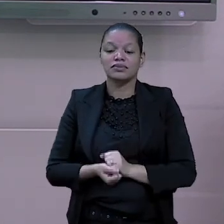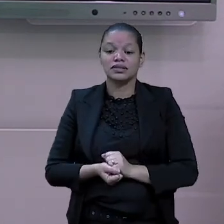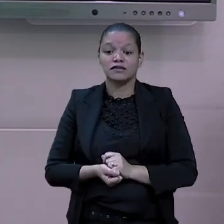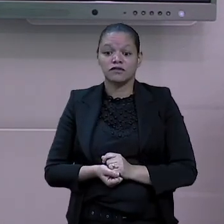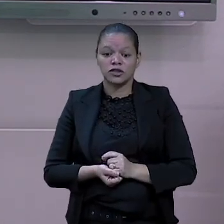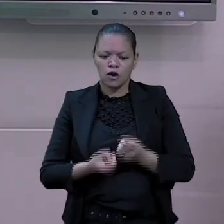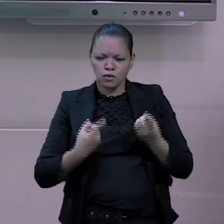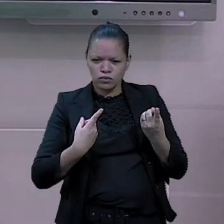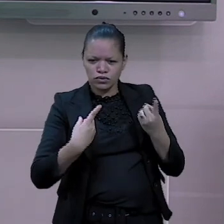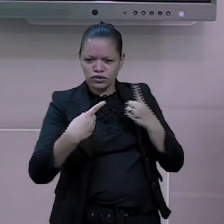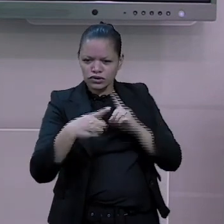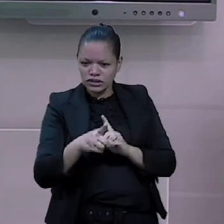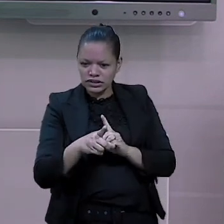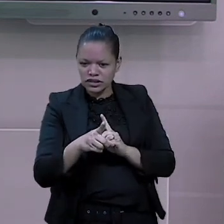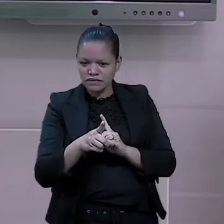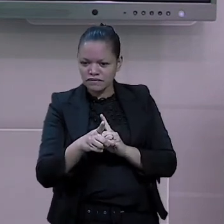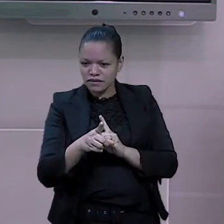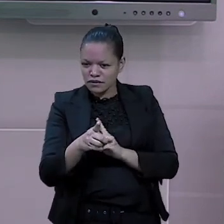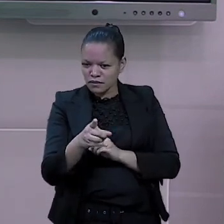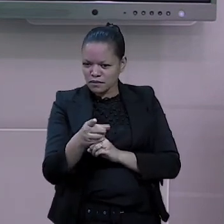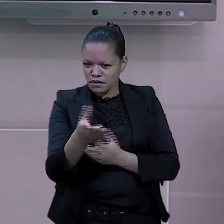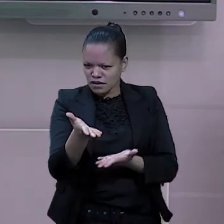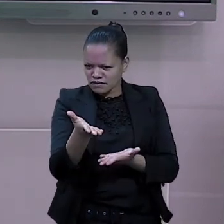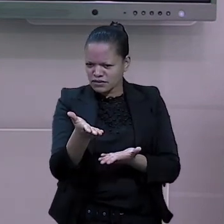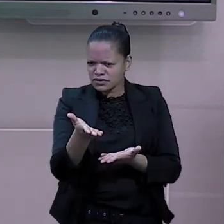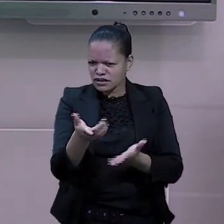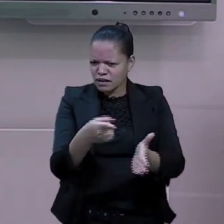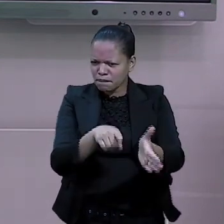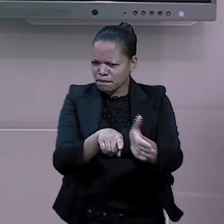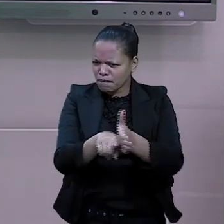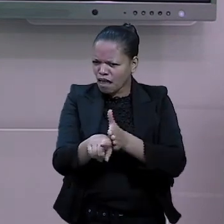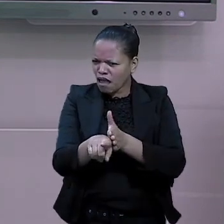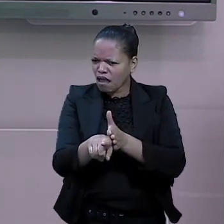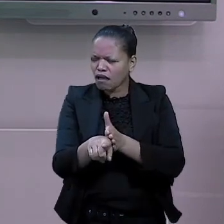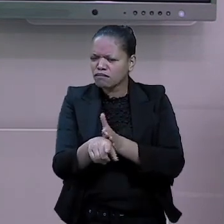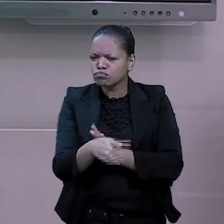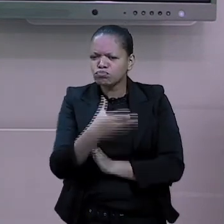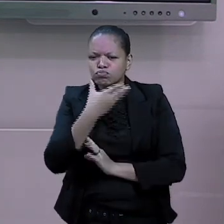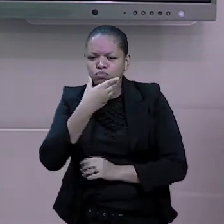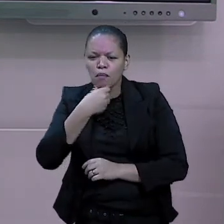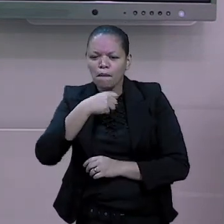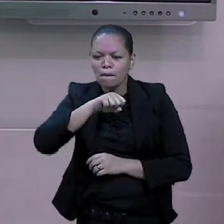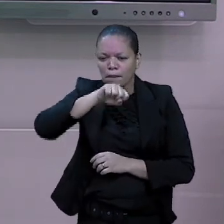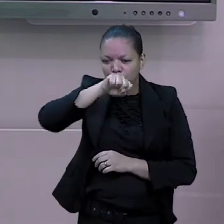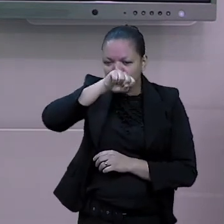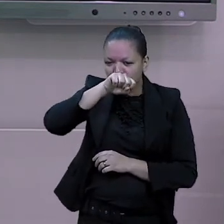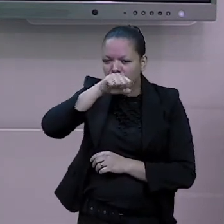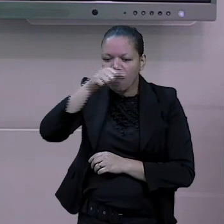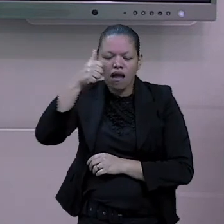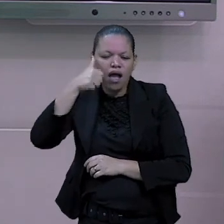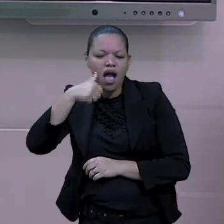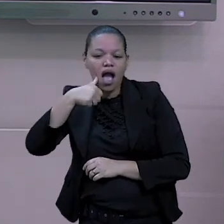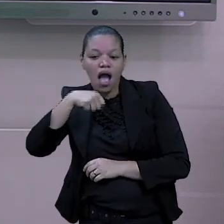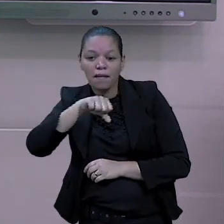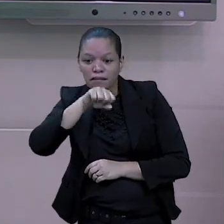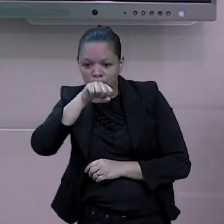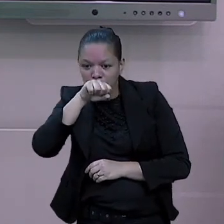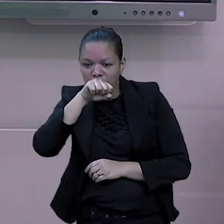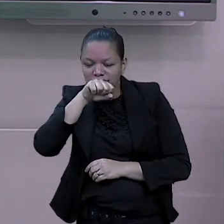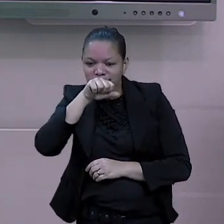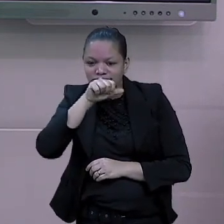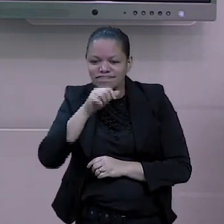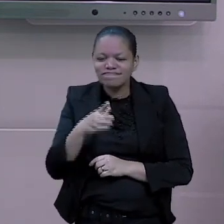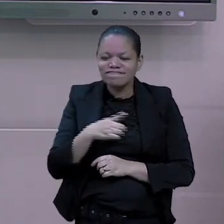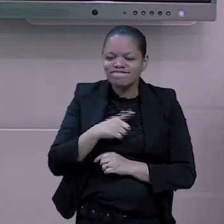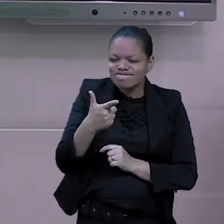para vocês. Pergunte ao papai ou à mamãe se eles têm aí na casa de vocês uma história em